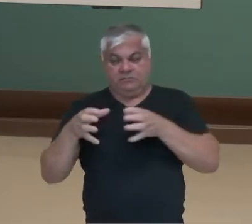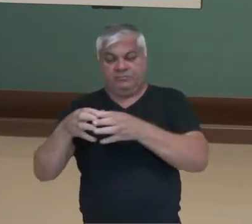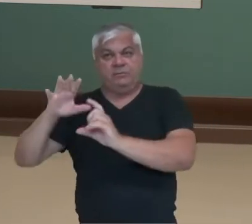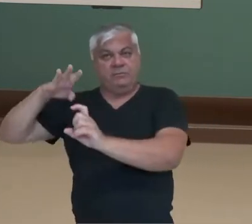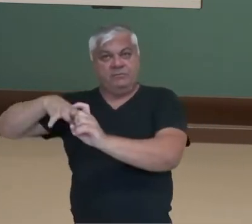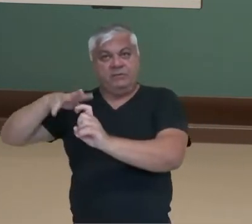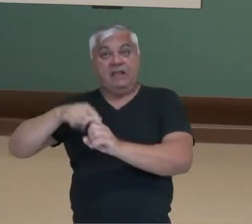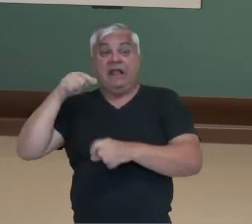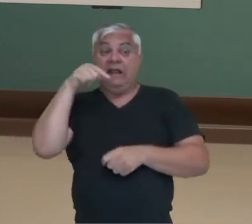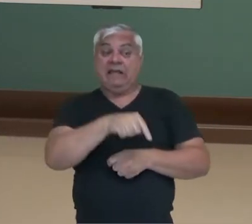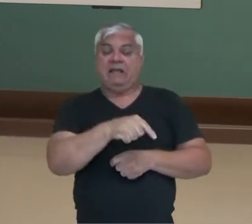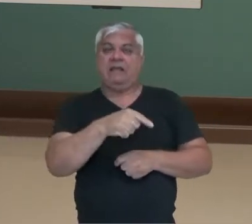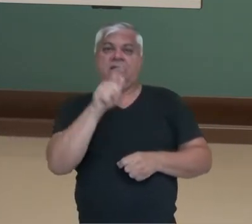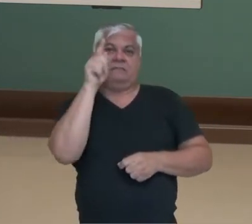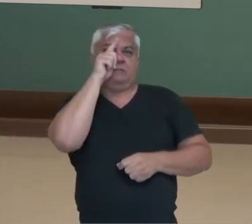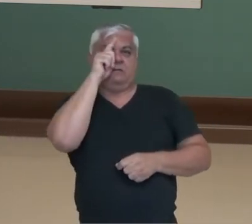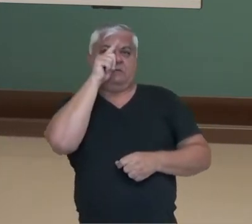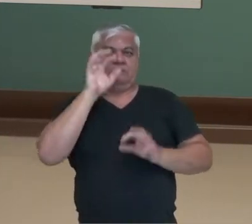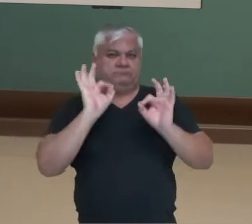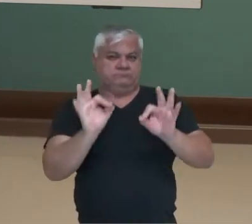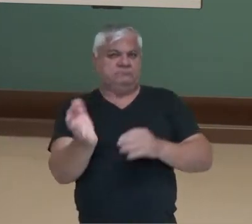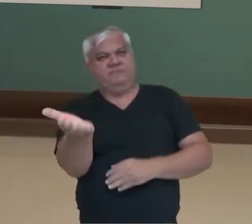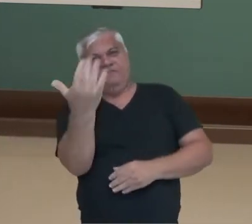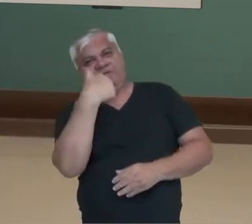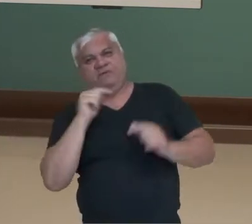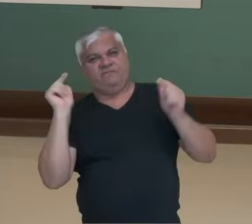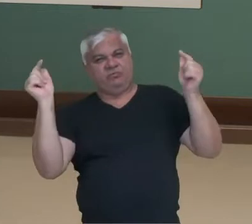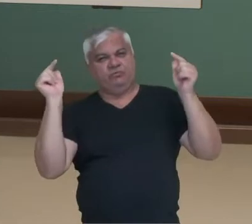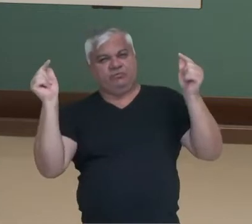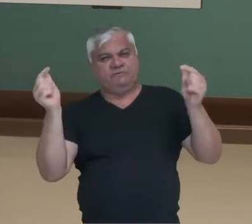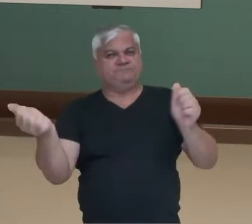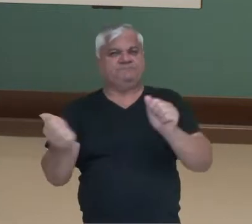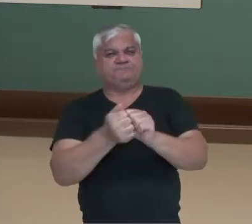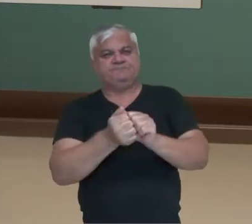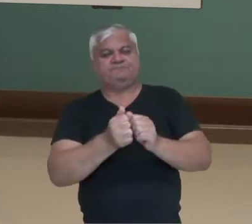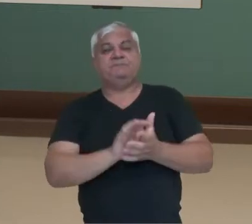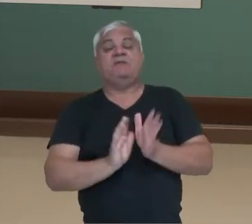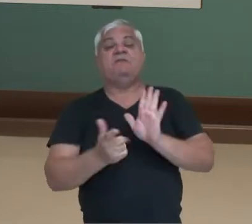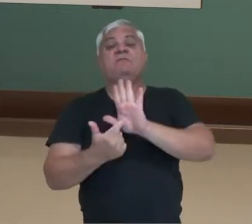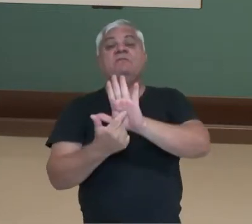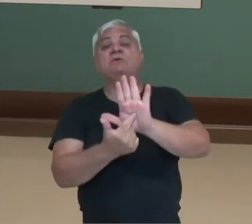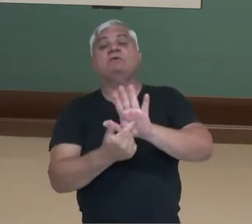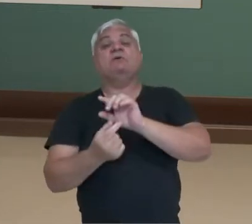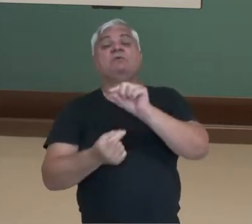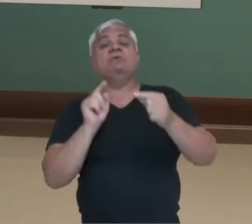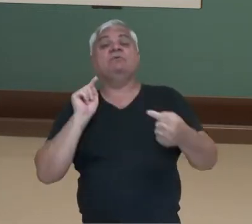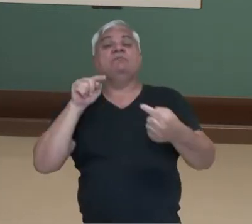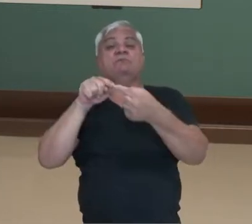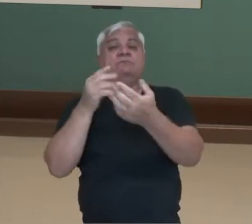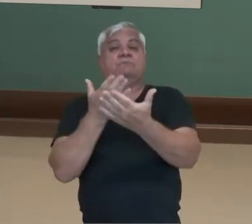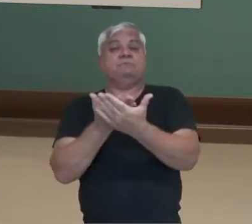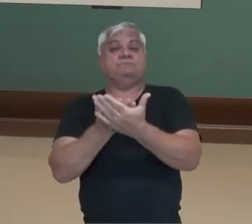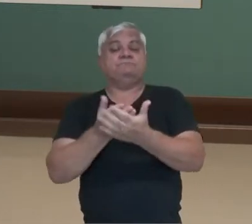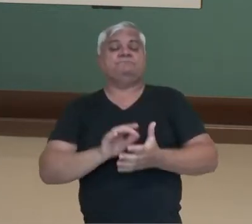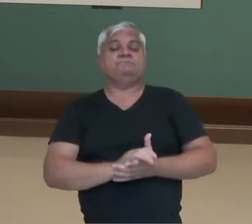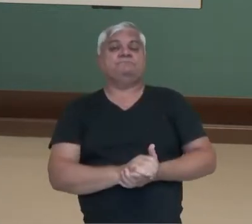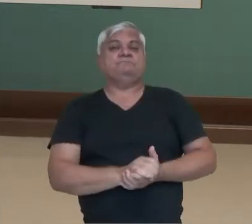grego, lá para os helenos. Bora lá, embarca nessa aventura? Vamos juntos? Vou mostrar para vocês os objetivos desta aula.